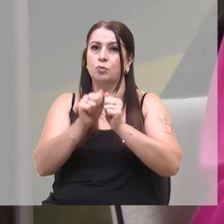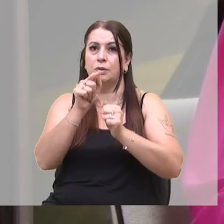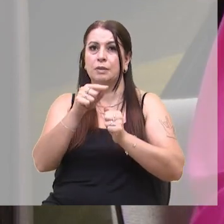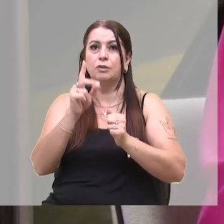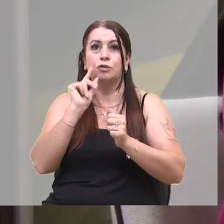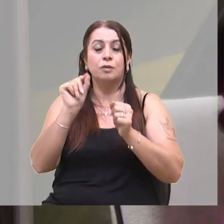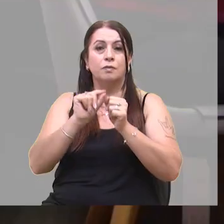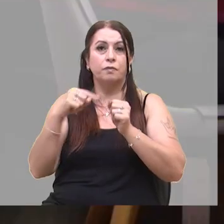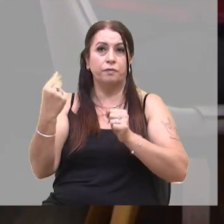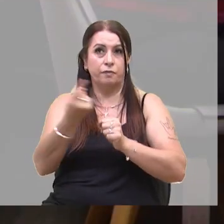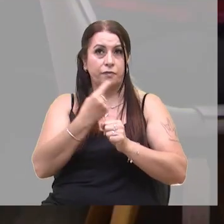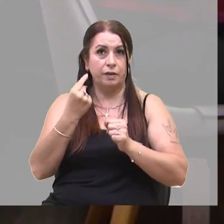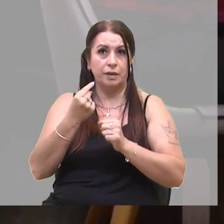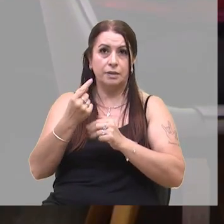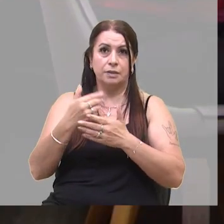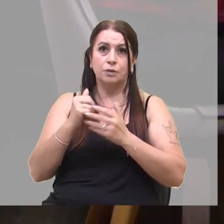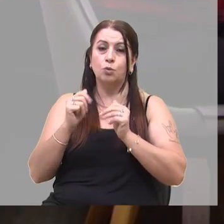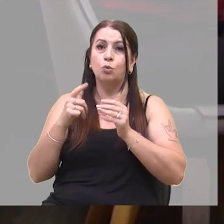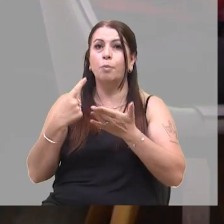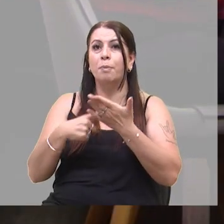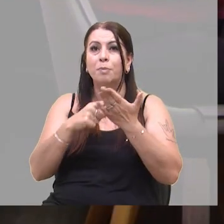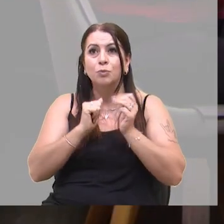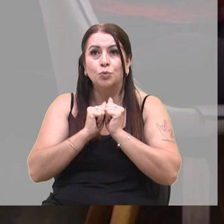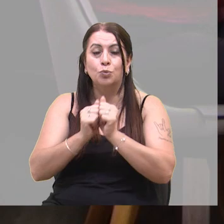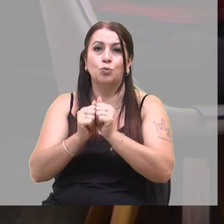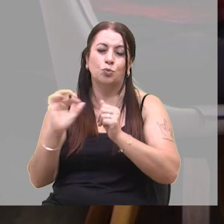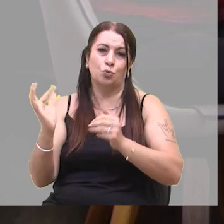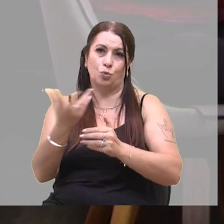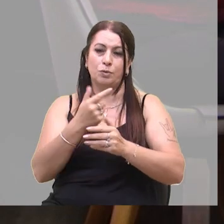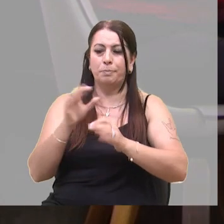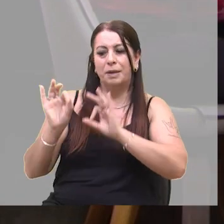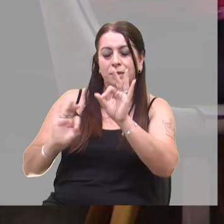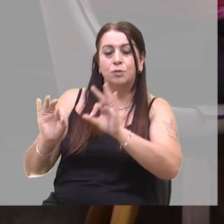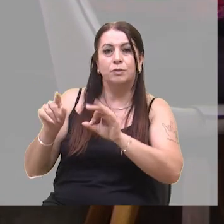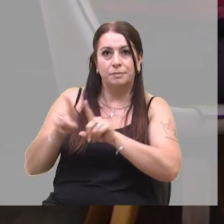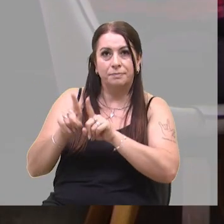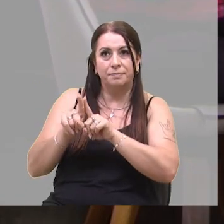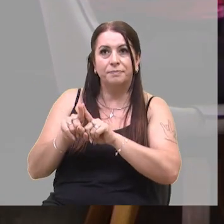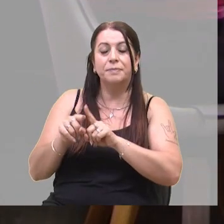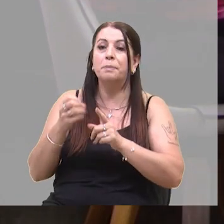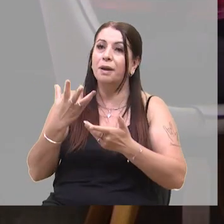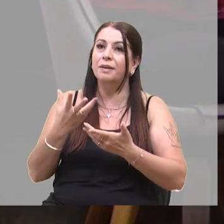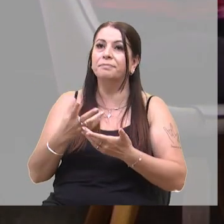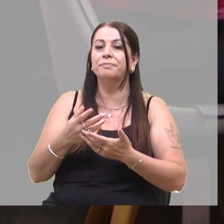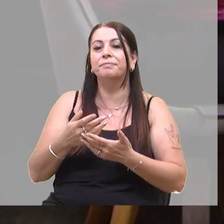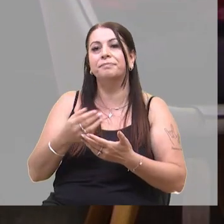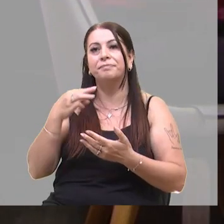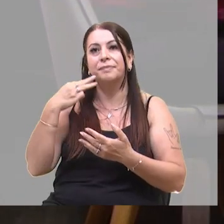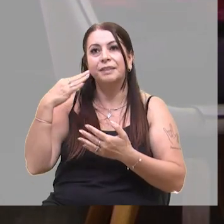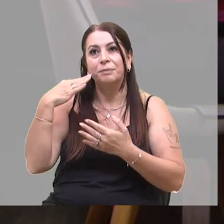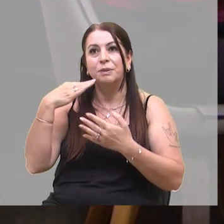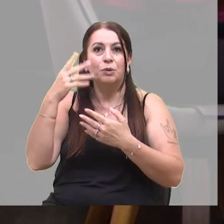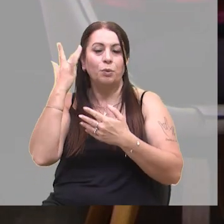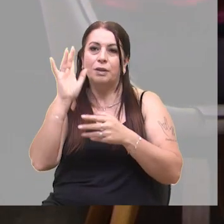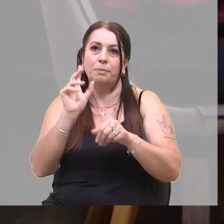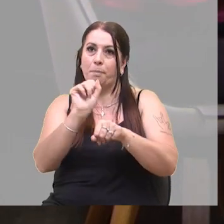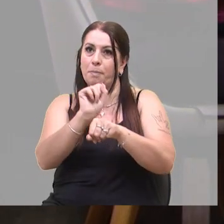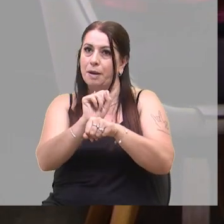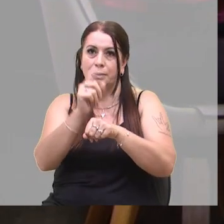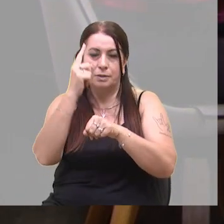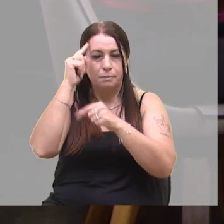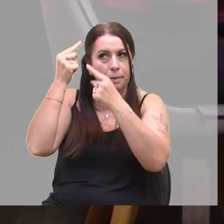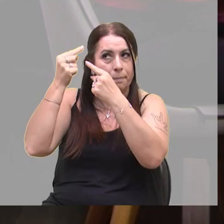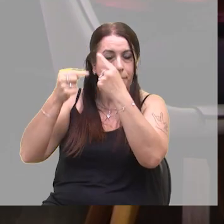junto conectados e compreender com isso. Mas isso a gente só faz com o engajamento de todos, que é o que a gente pretende organizar aqui também. Bem,